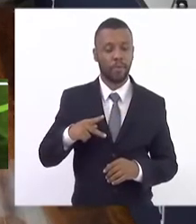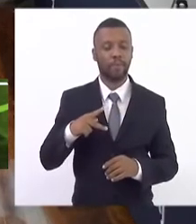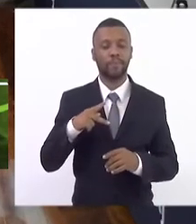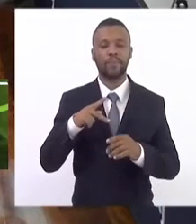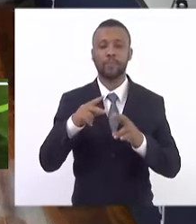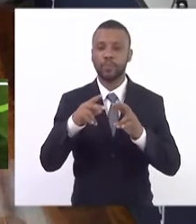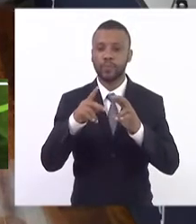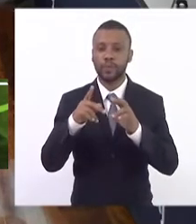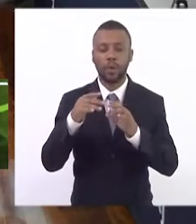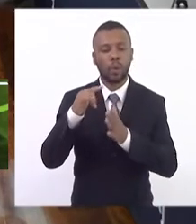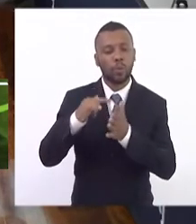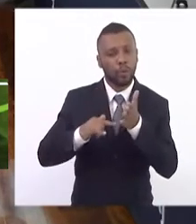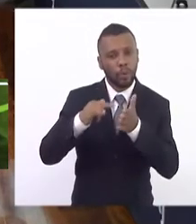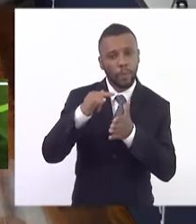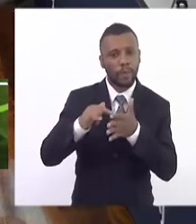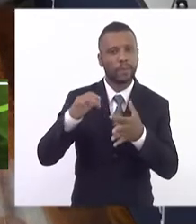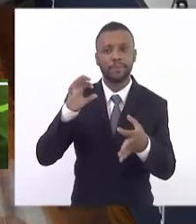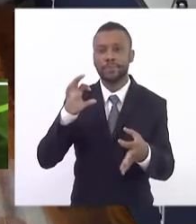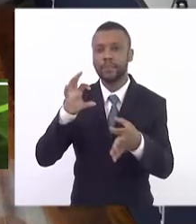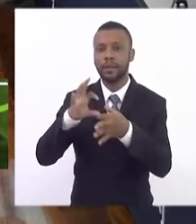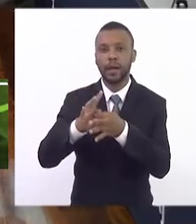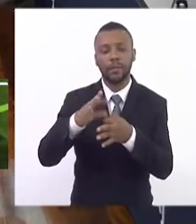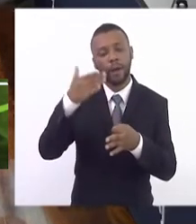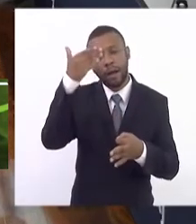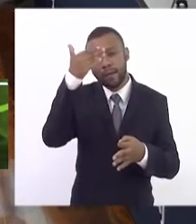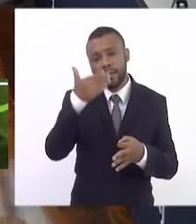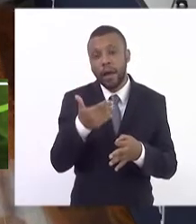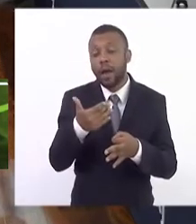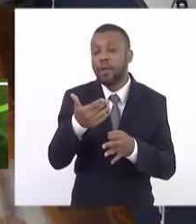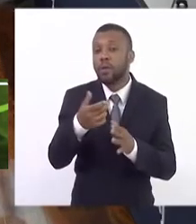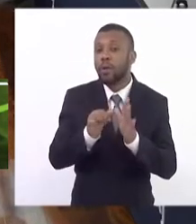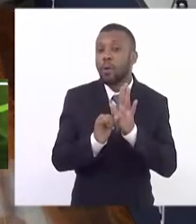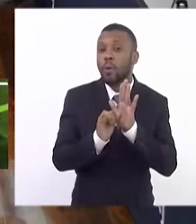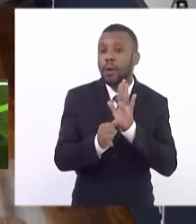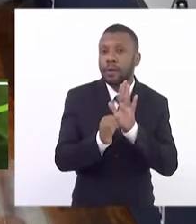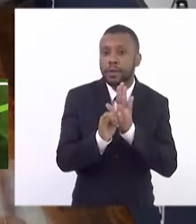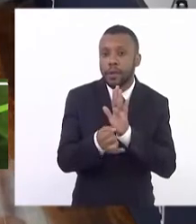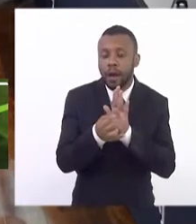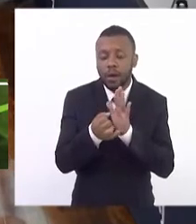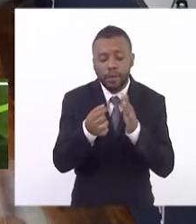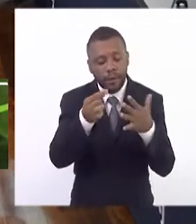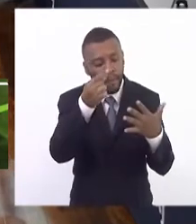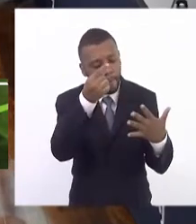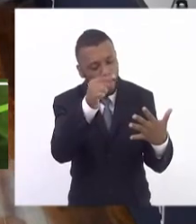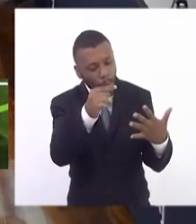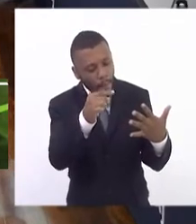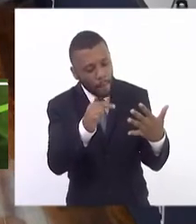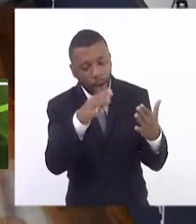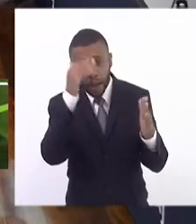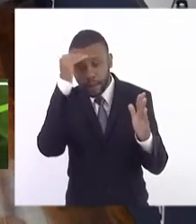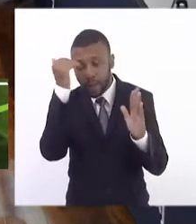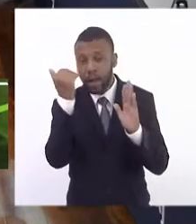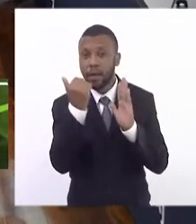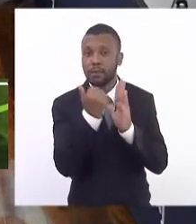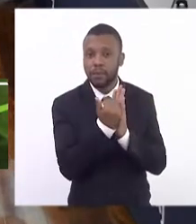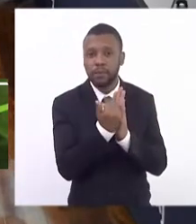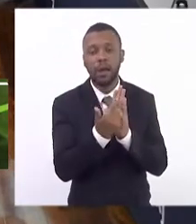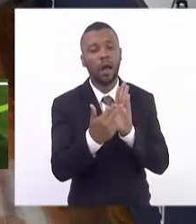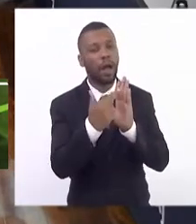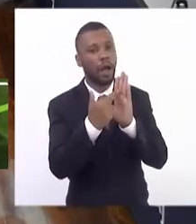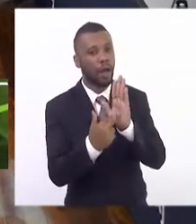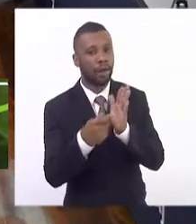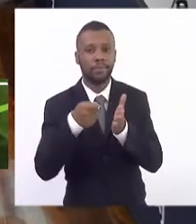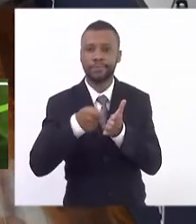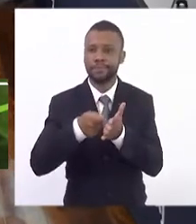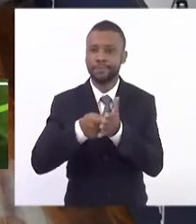tocante, para se verificar se o edital está cumprindo as exigências do